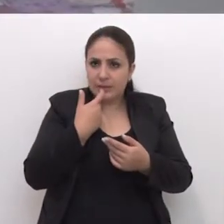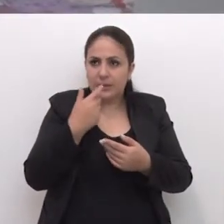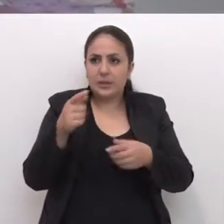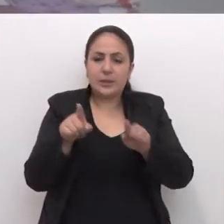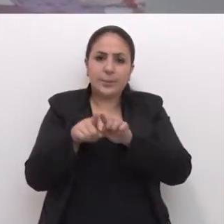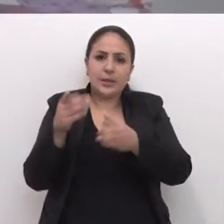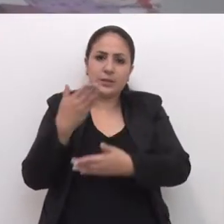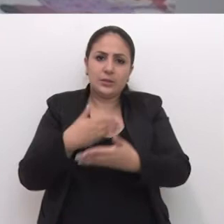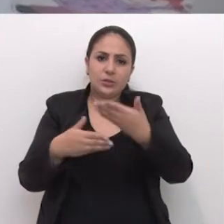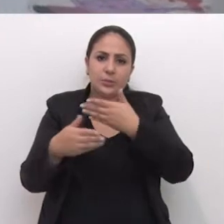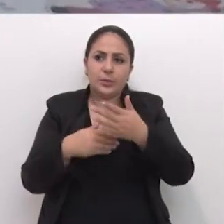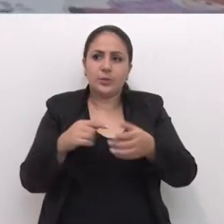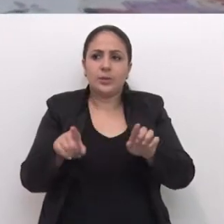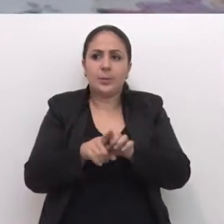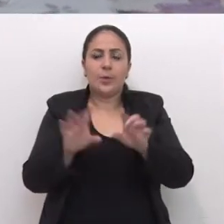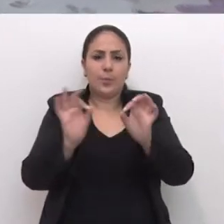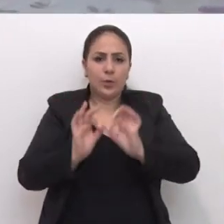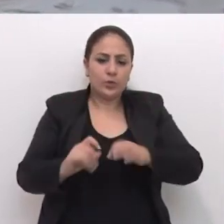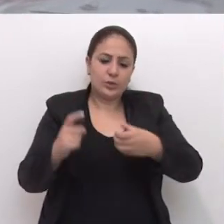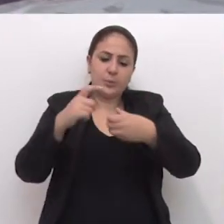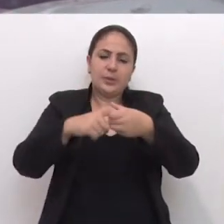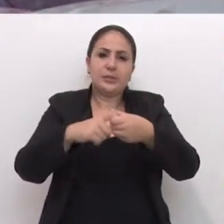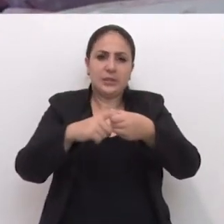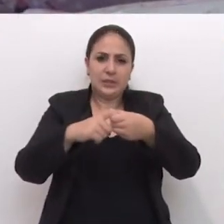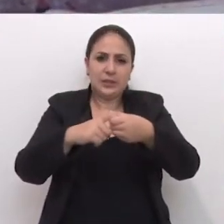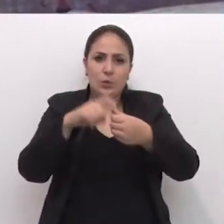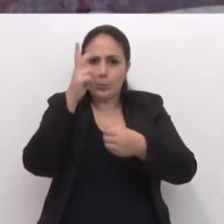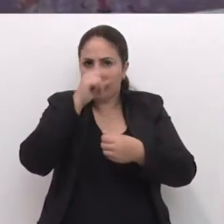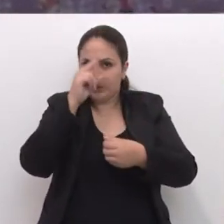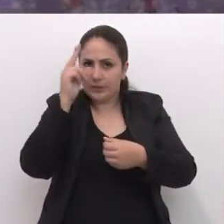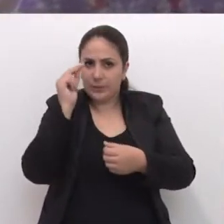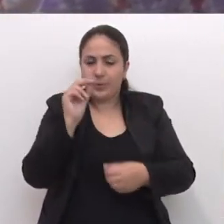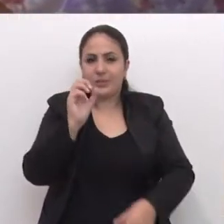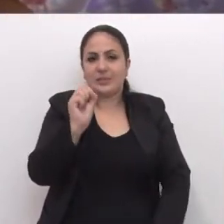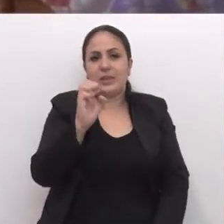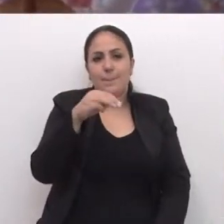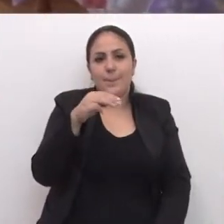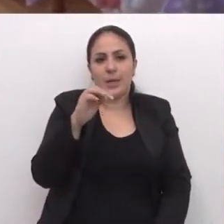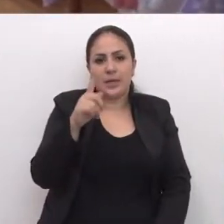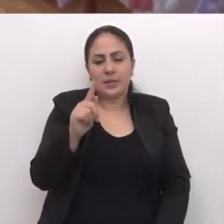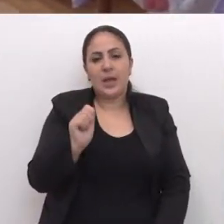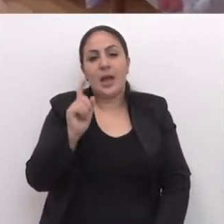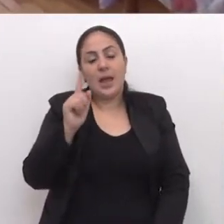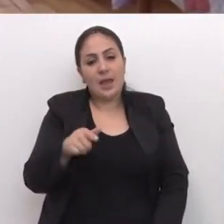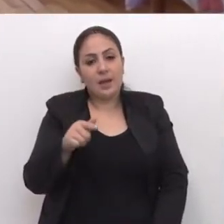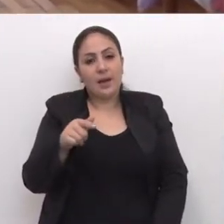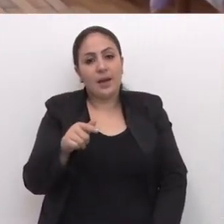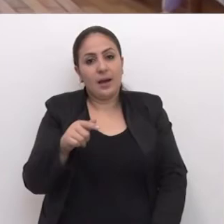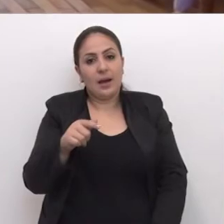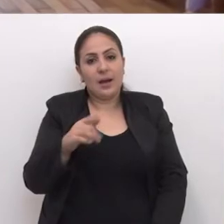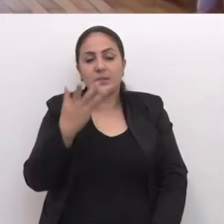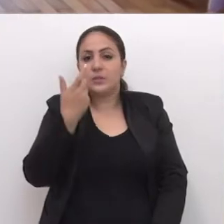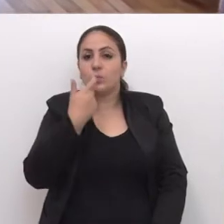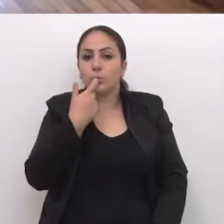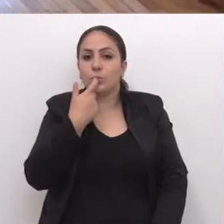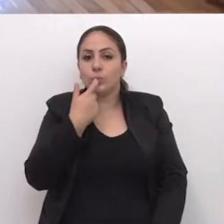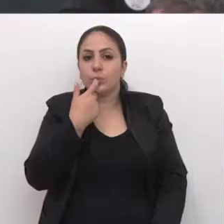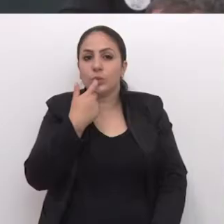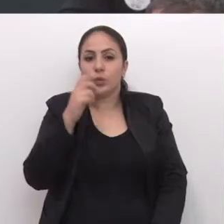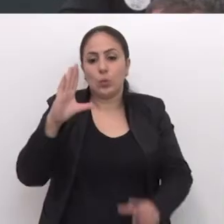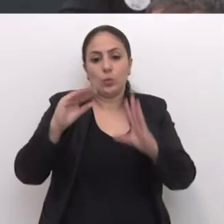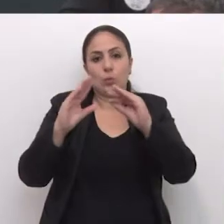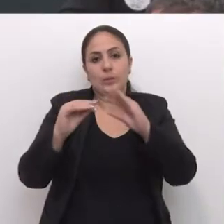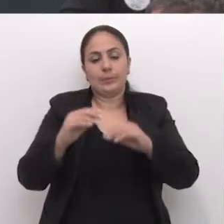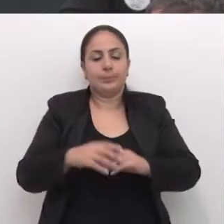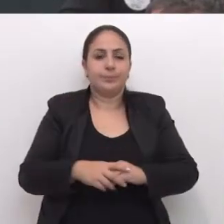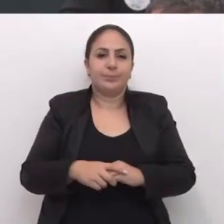um projeto em parceria com o município, que é o SEMANE, a creche noturna, né? Mas essa é uma prestação de serviço que a gente faz com um projeto do município.